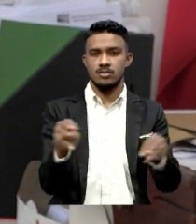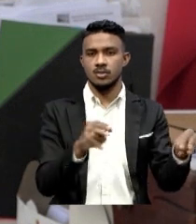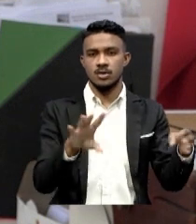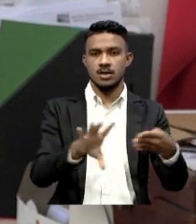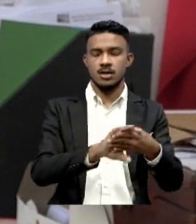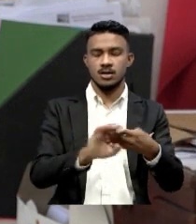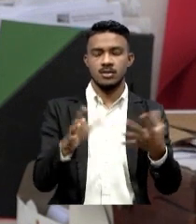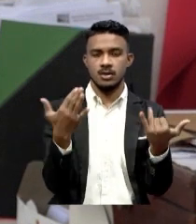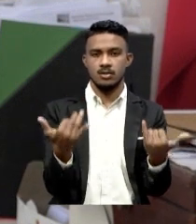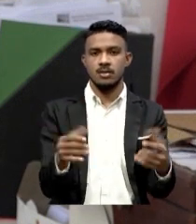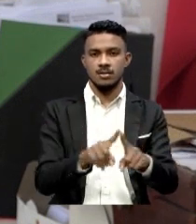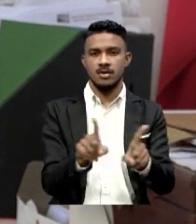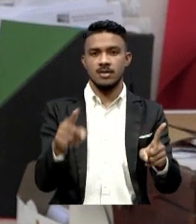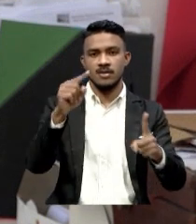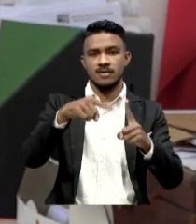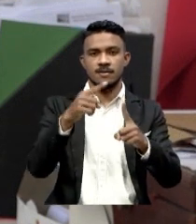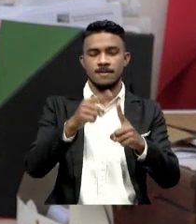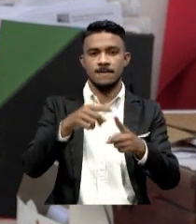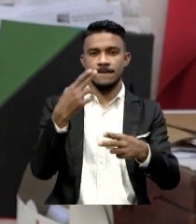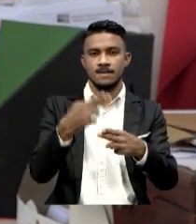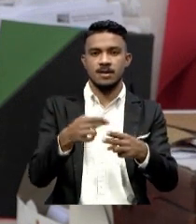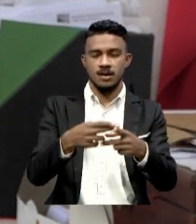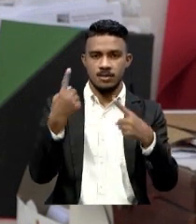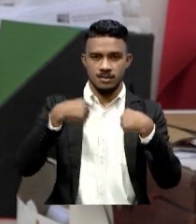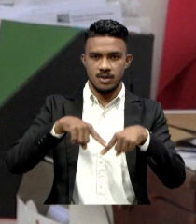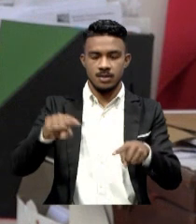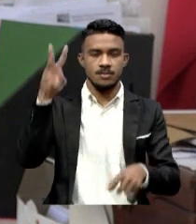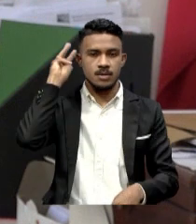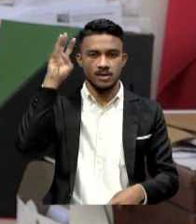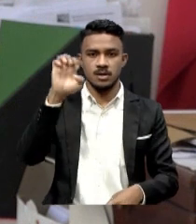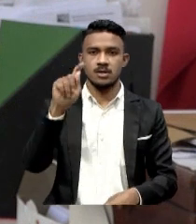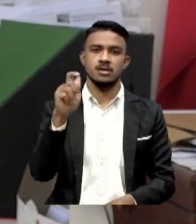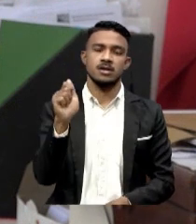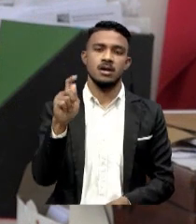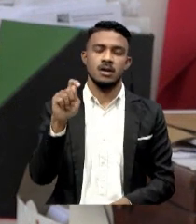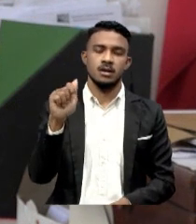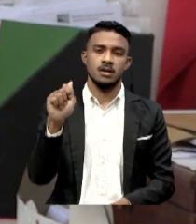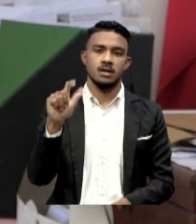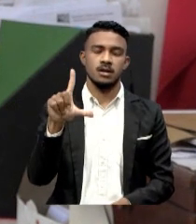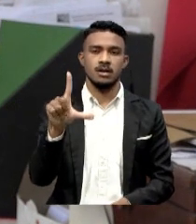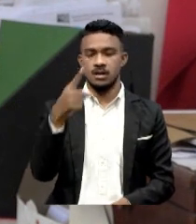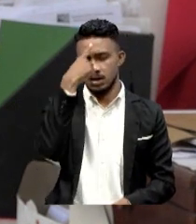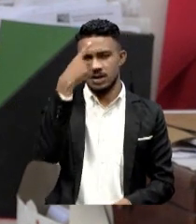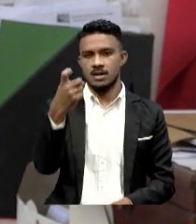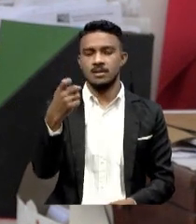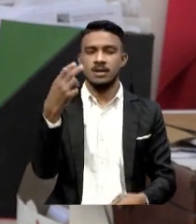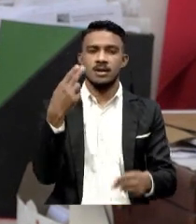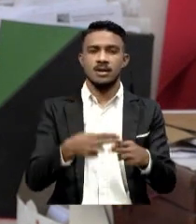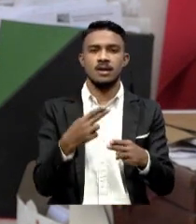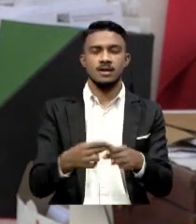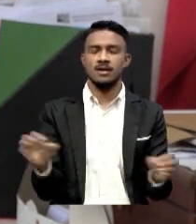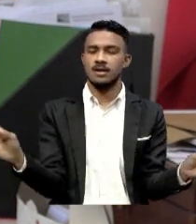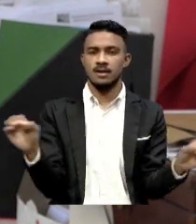agora, mas vai ir na ranta tama tanto vai ao Ministério Estatal e a mãe, há que mãe na ranta tapla tama, tamba la ia